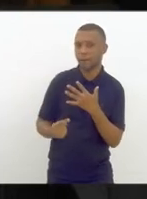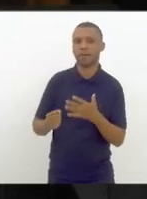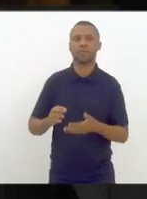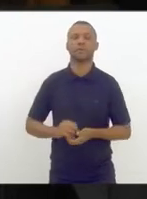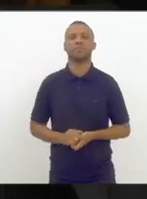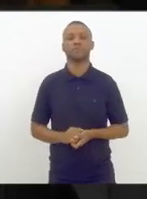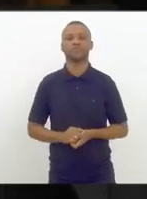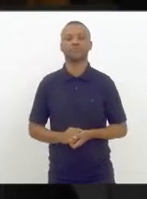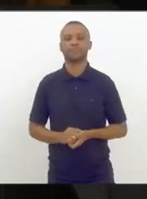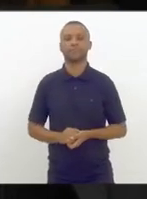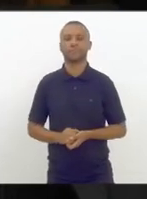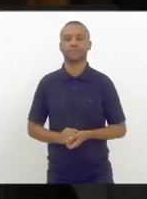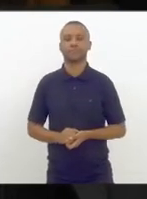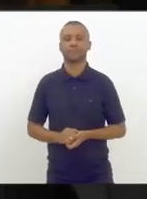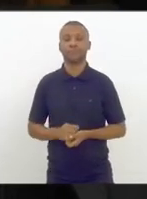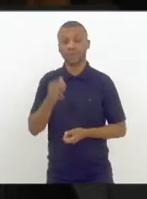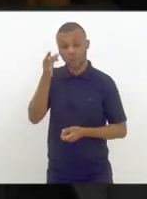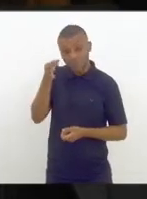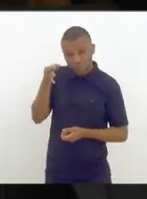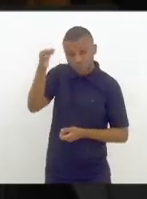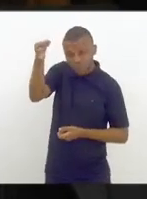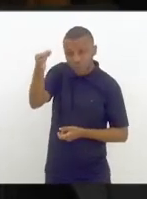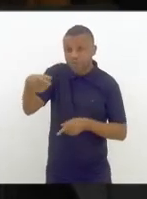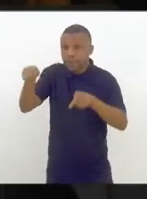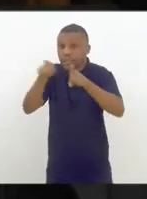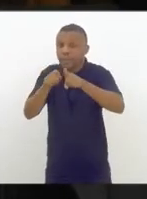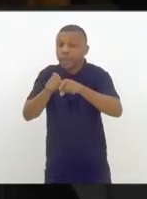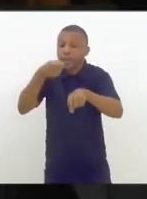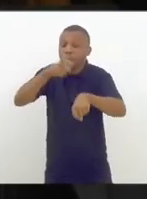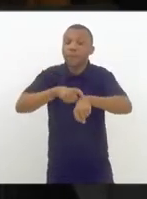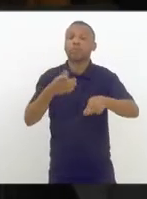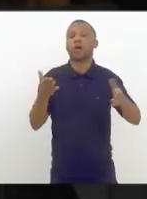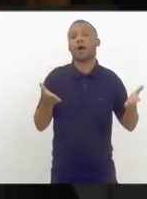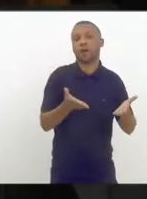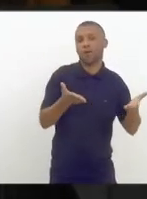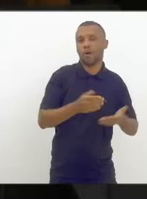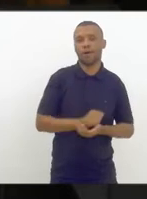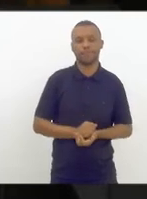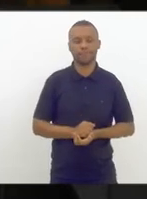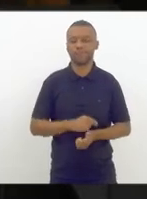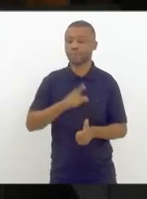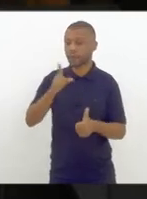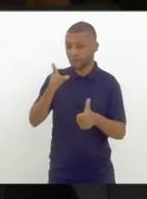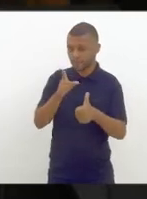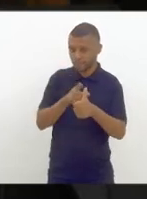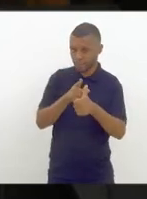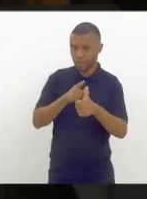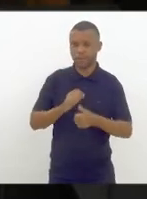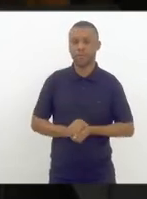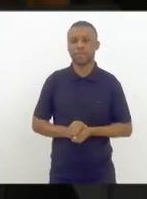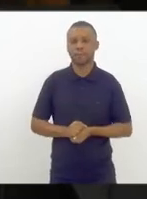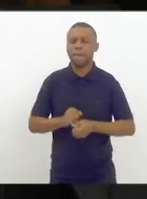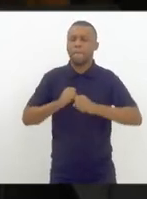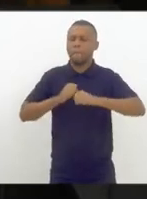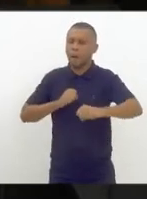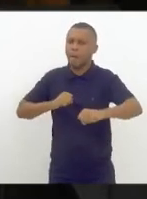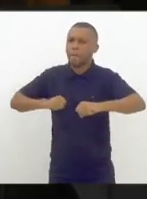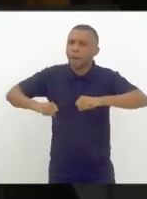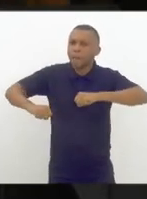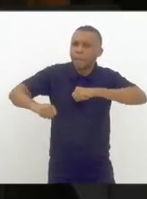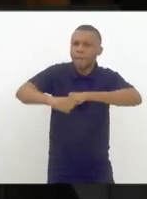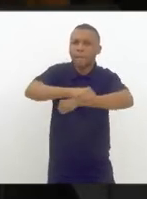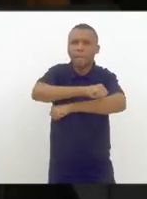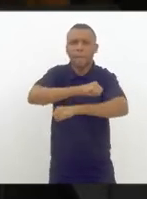no futuro e neste mandato um lutar efetivamente para